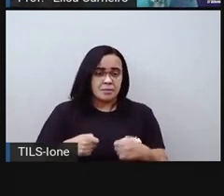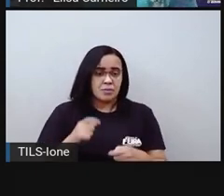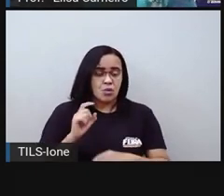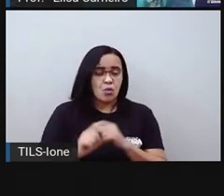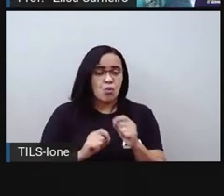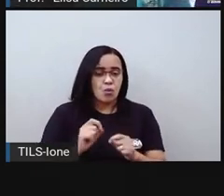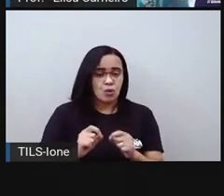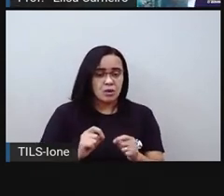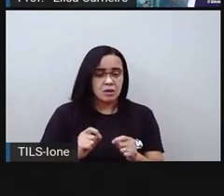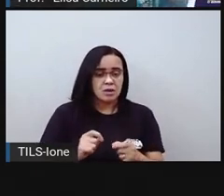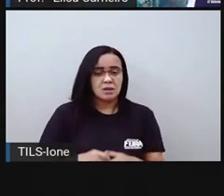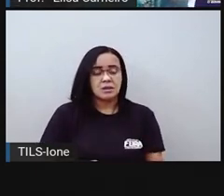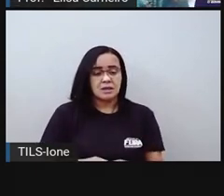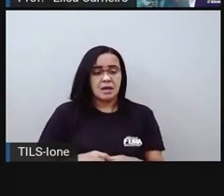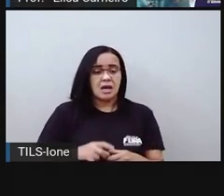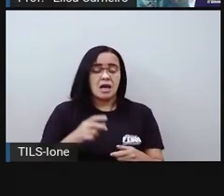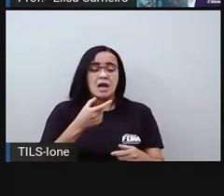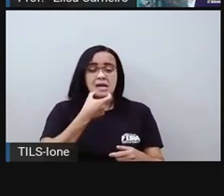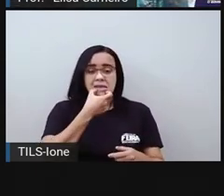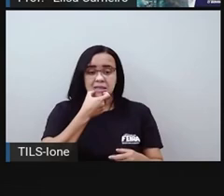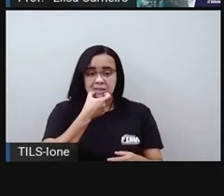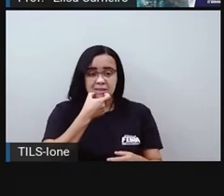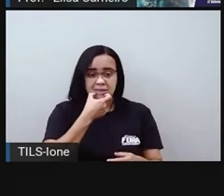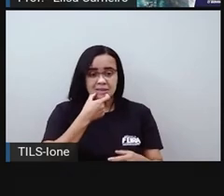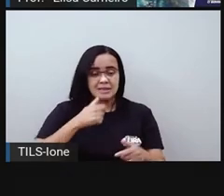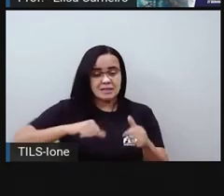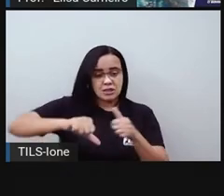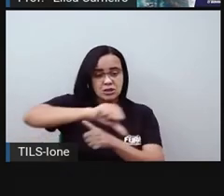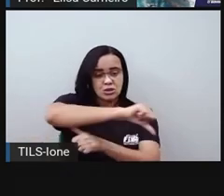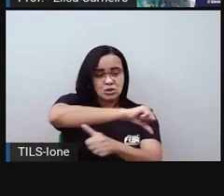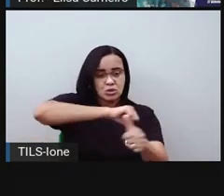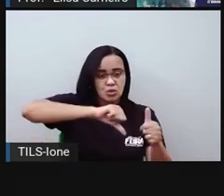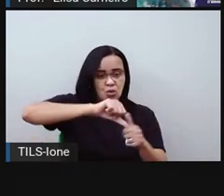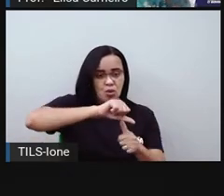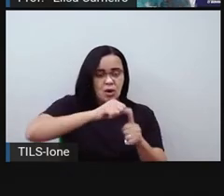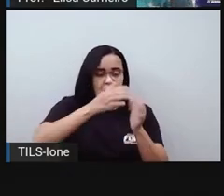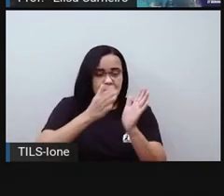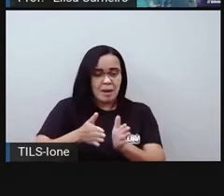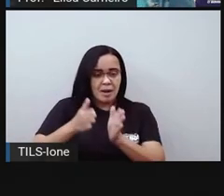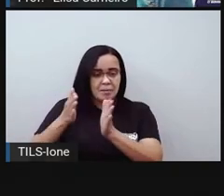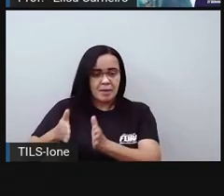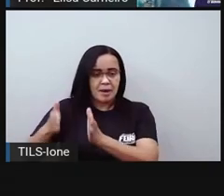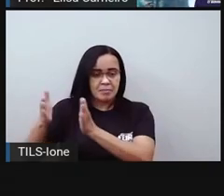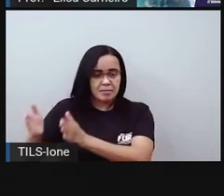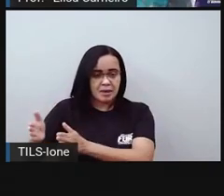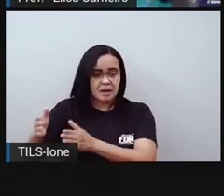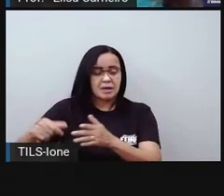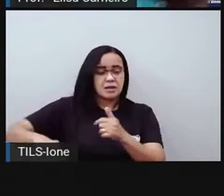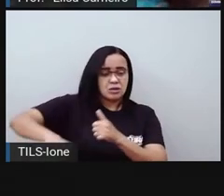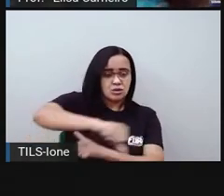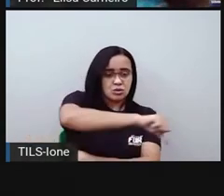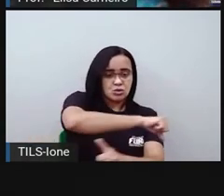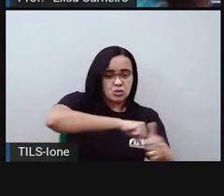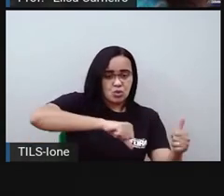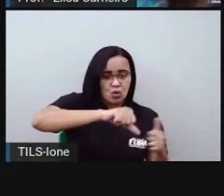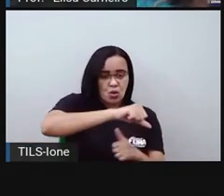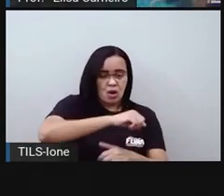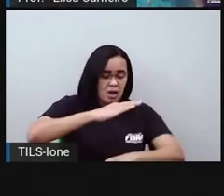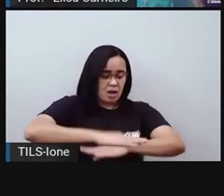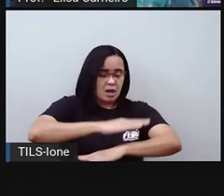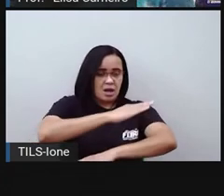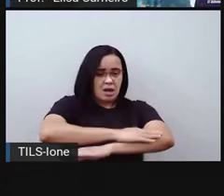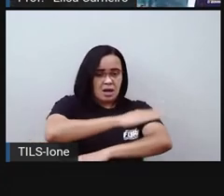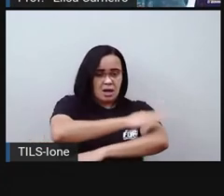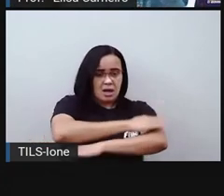gente troca a ordem. Então, em vez de ser sapo cururu, eu vou trocar. Eu venho primeiro o